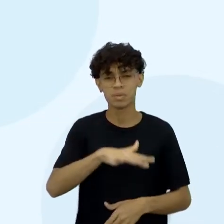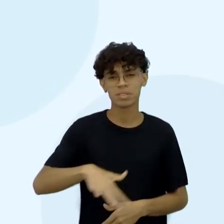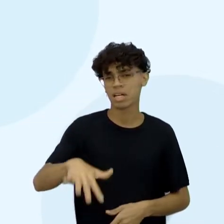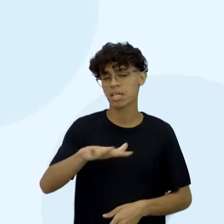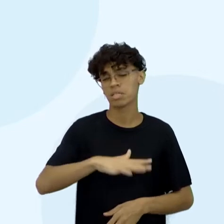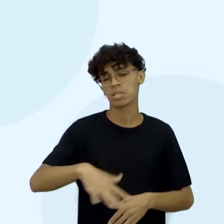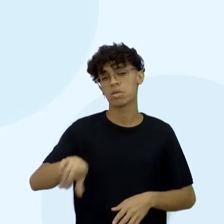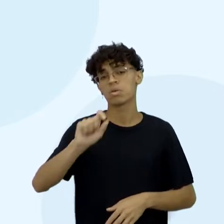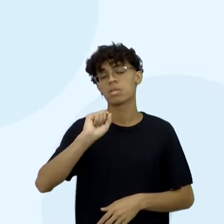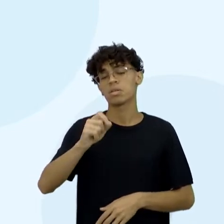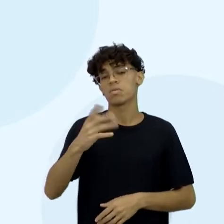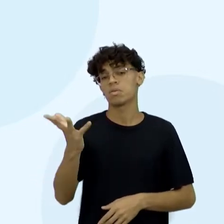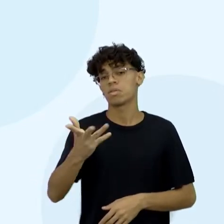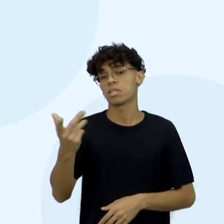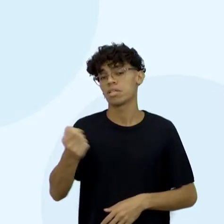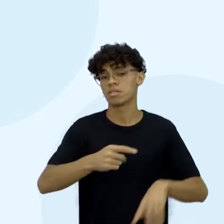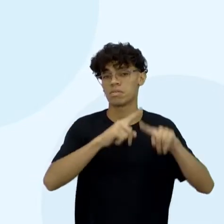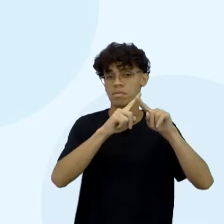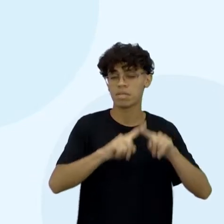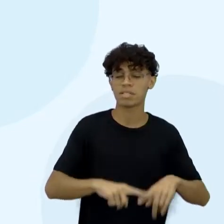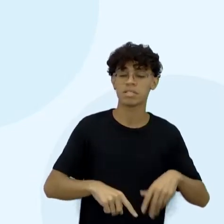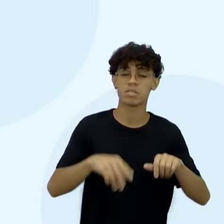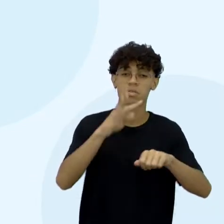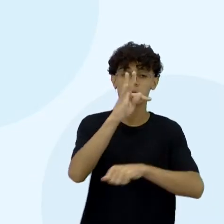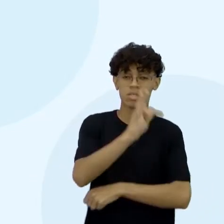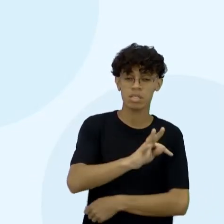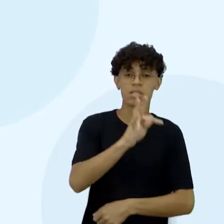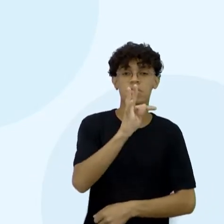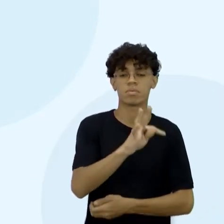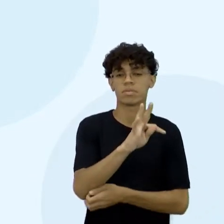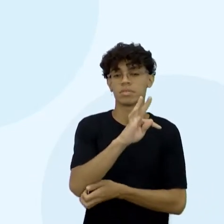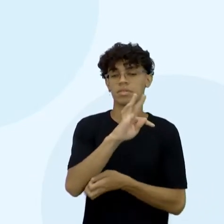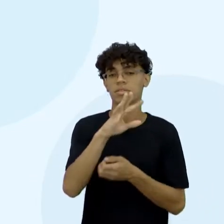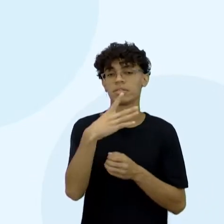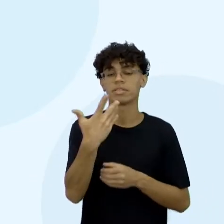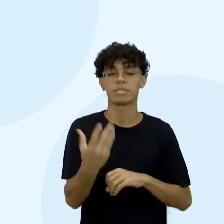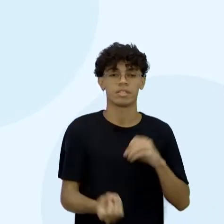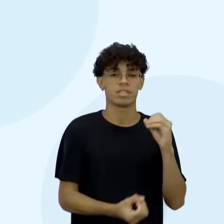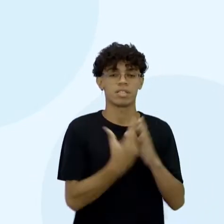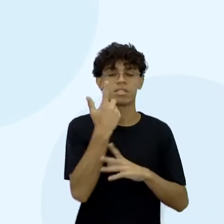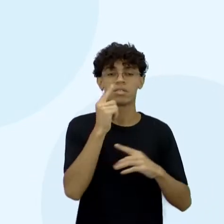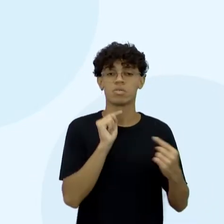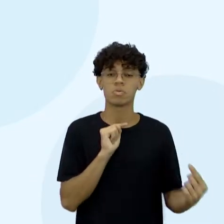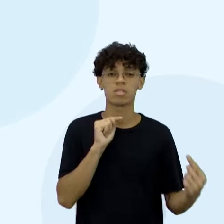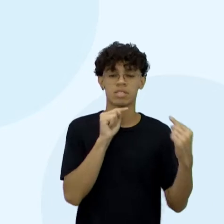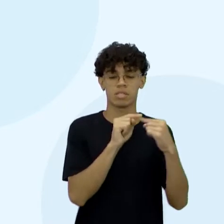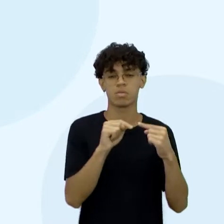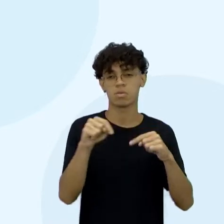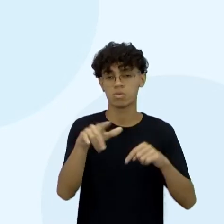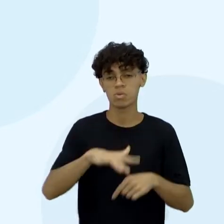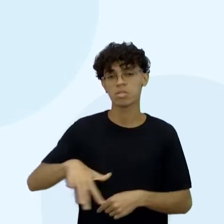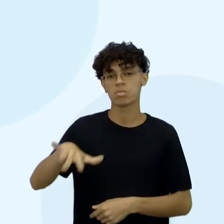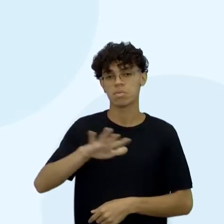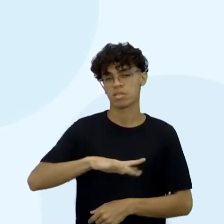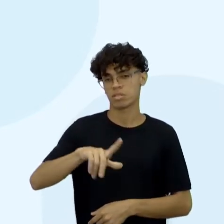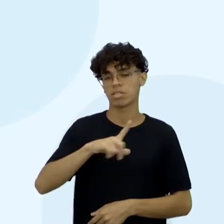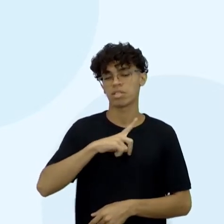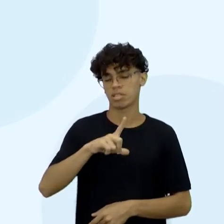tempo, beleza? Então, eu estou criando uma relação que também tenha um espaço. Tá